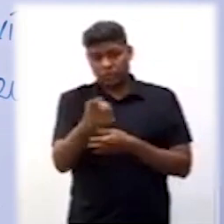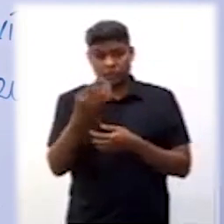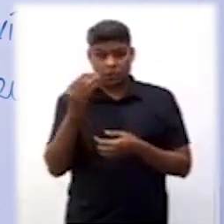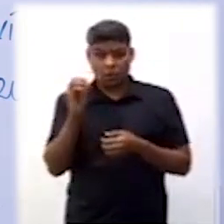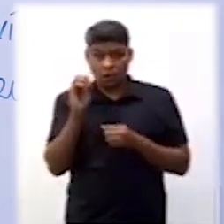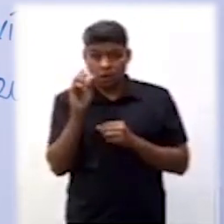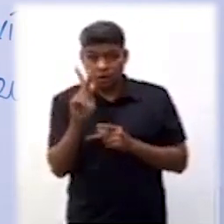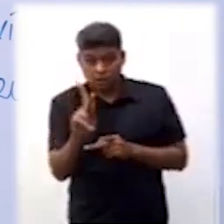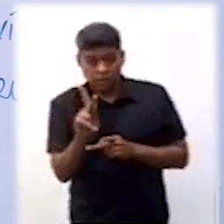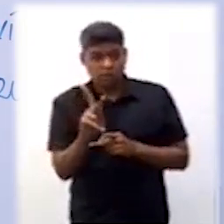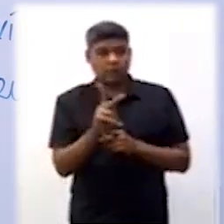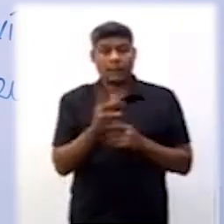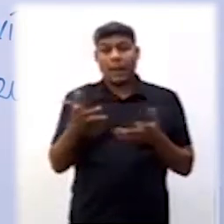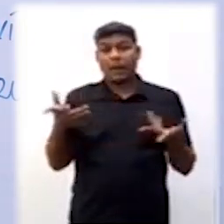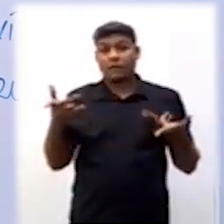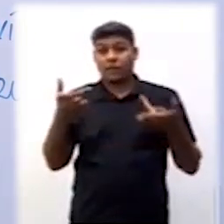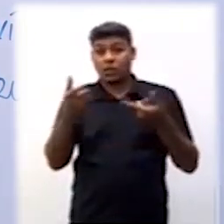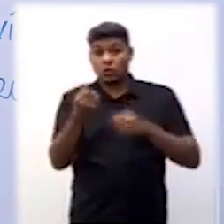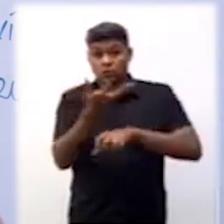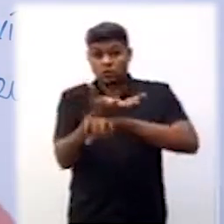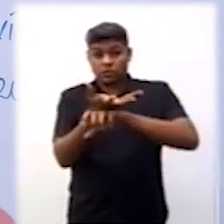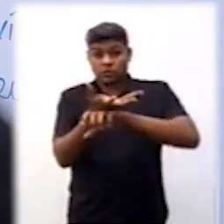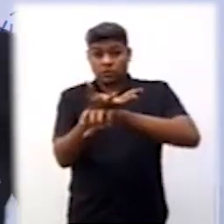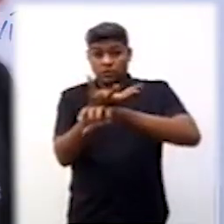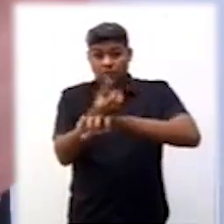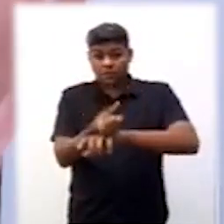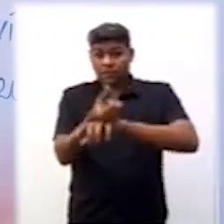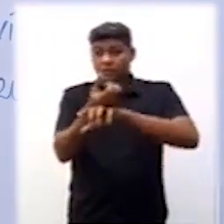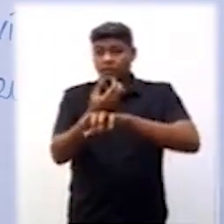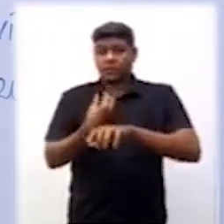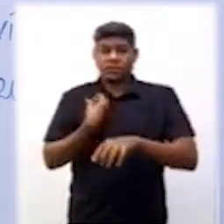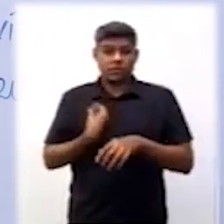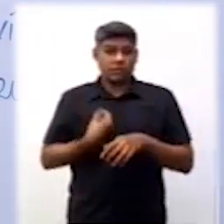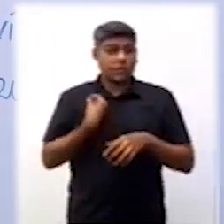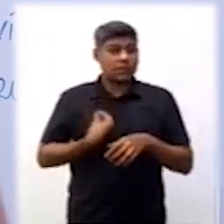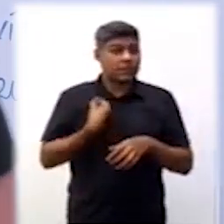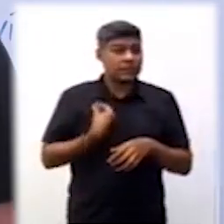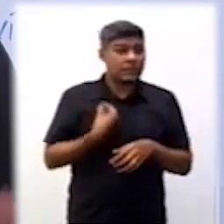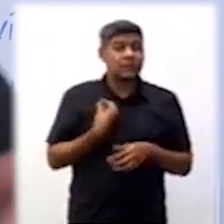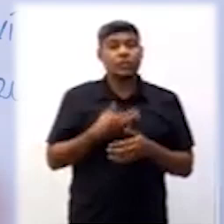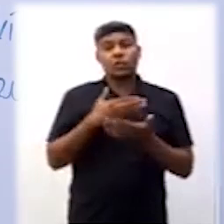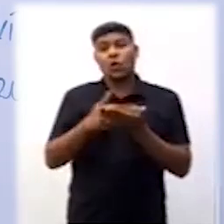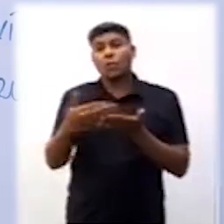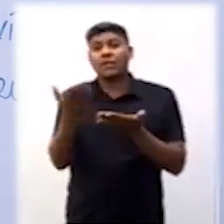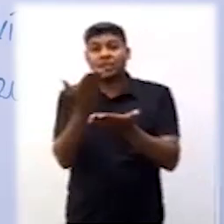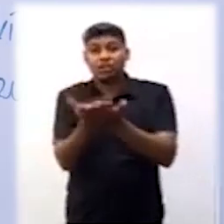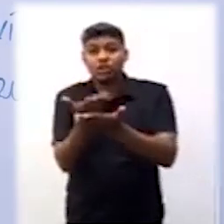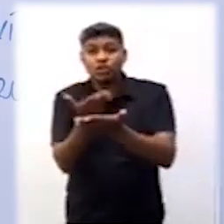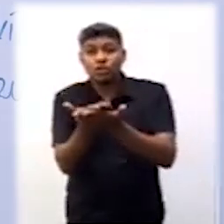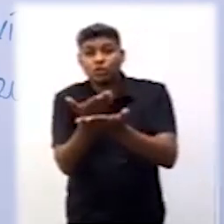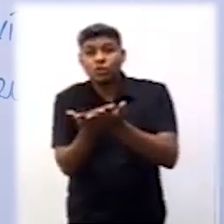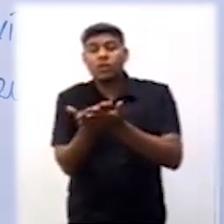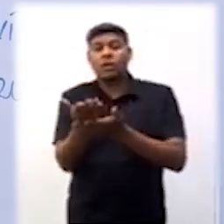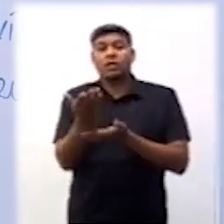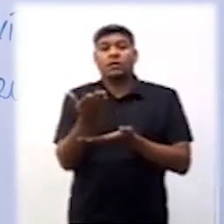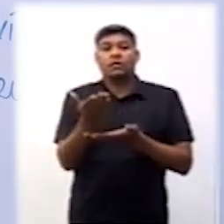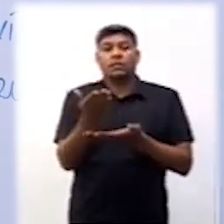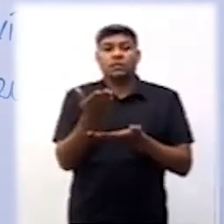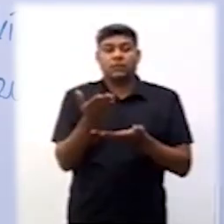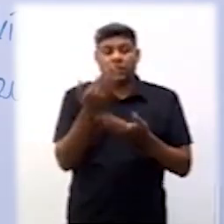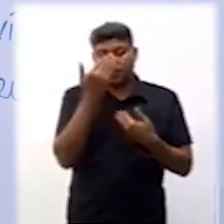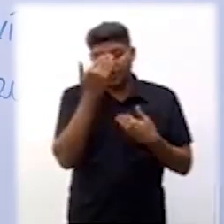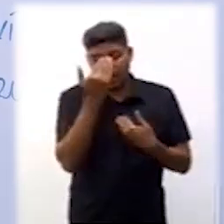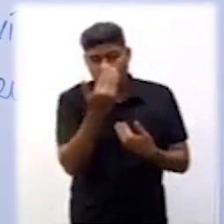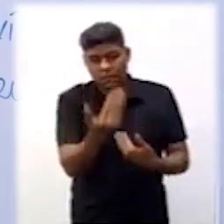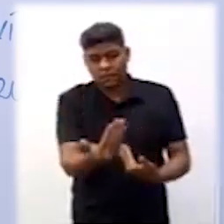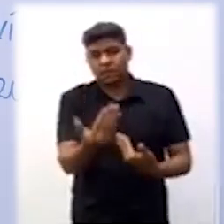Beleza? Isso aqui vale ouro, galera. Tira um print, coloca, gruda aí no teu quarto, começa a estudar, que quando cair isso no vestibular, você vai agradecer. Vem